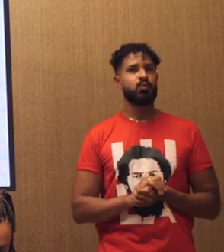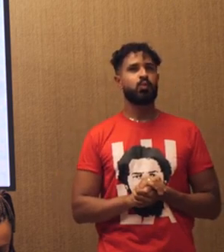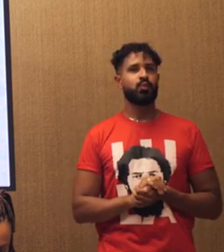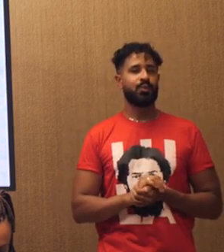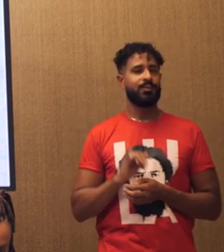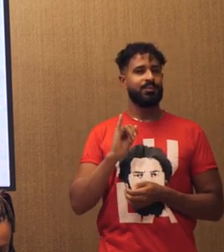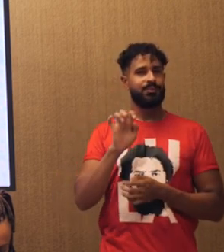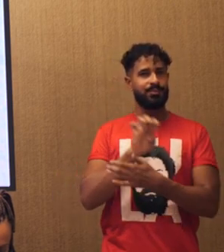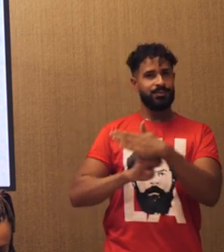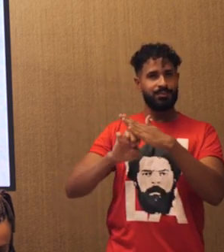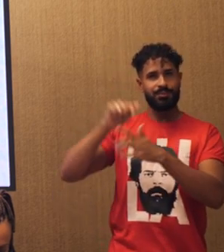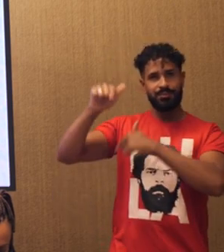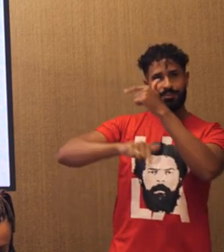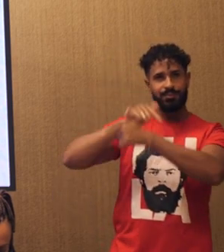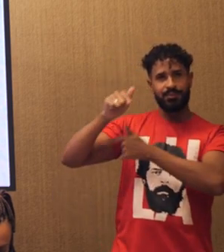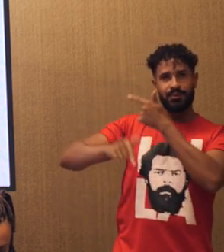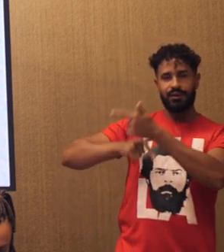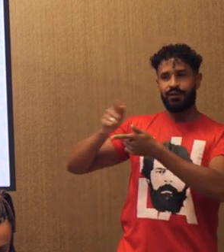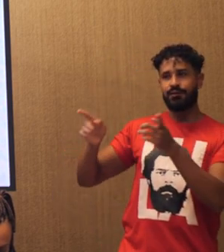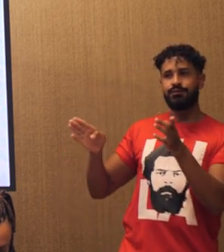E se a empresa que eu trabalho falir?